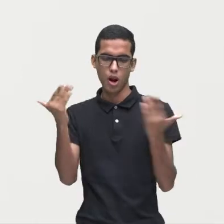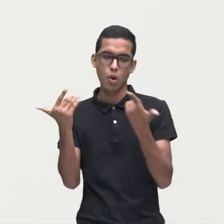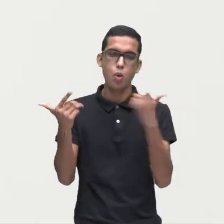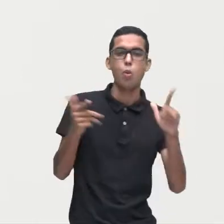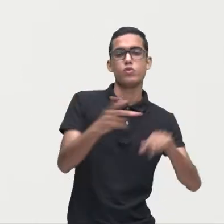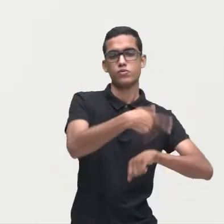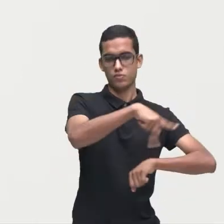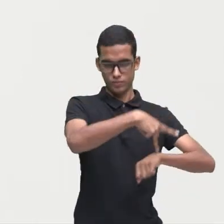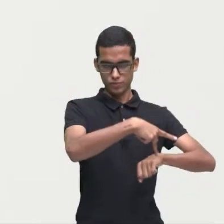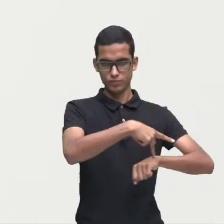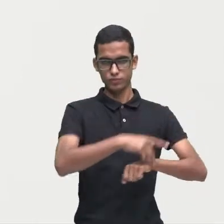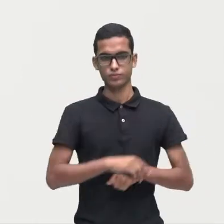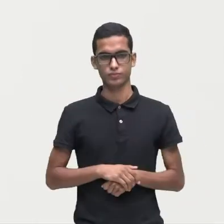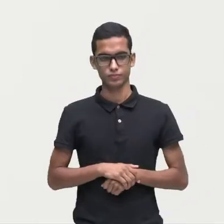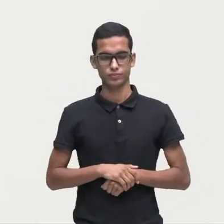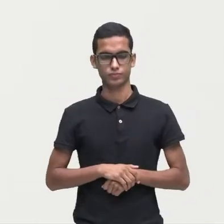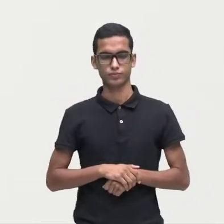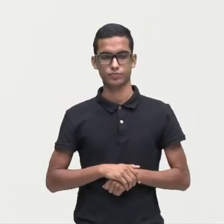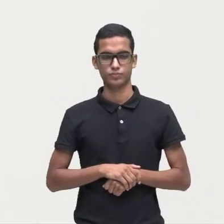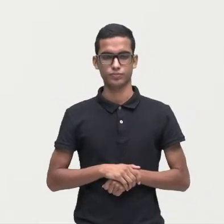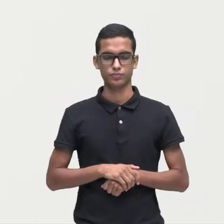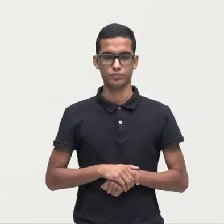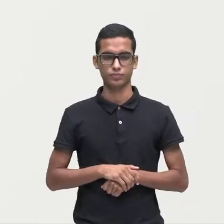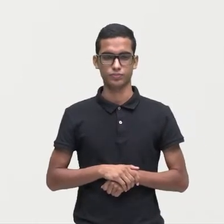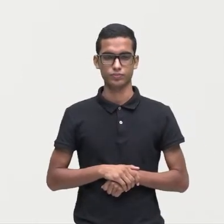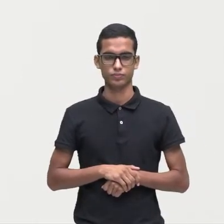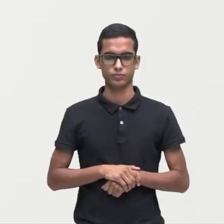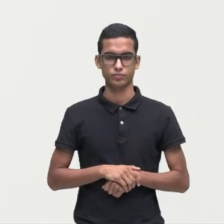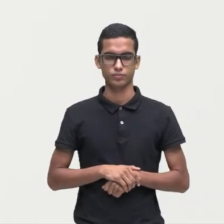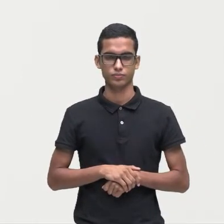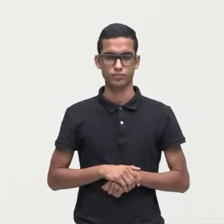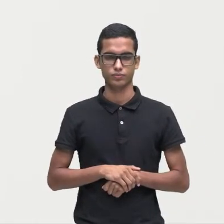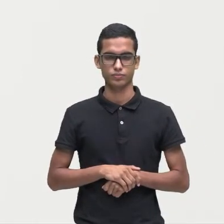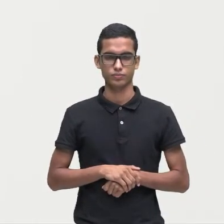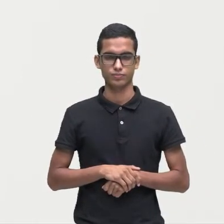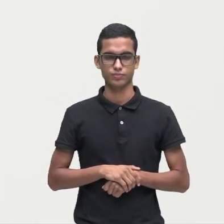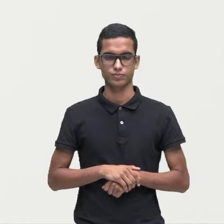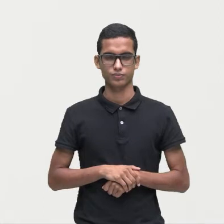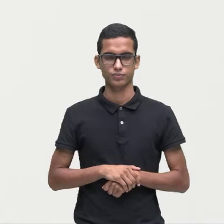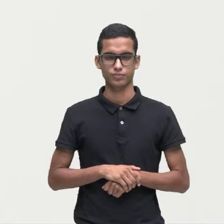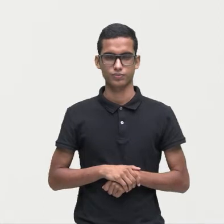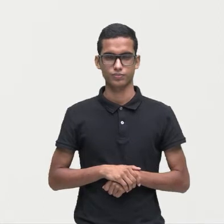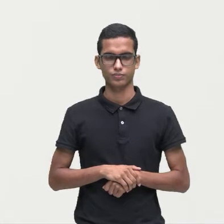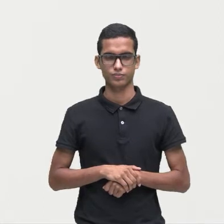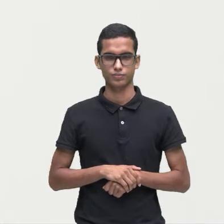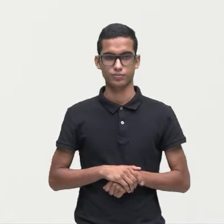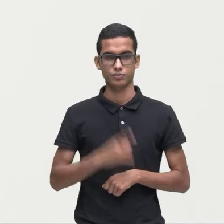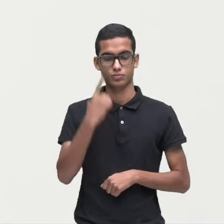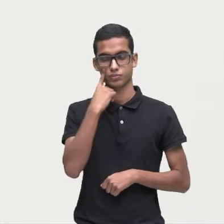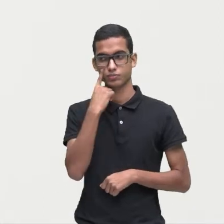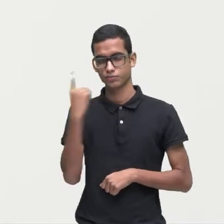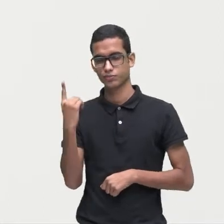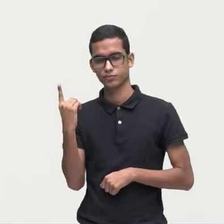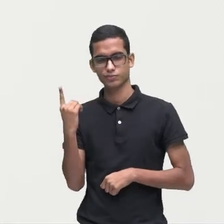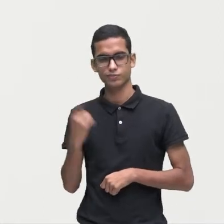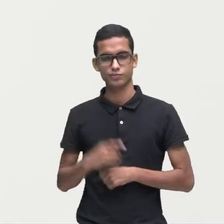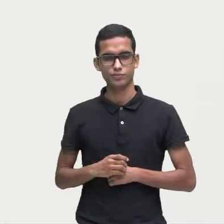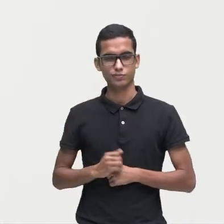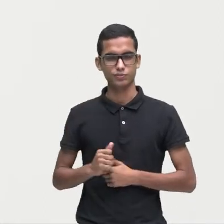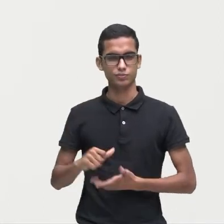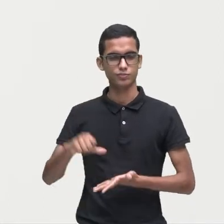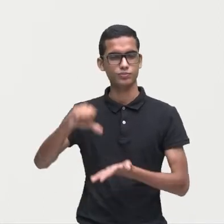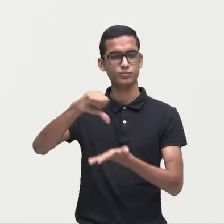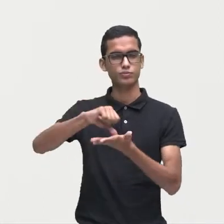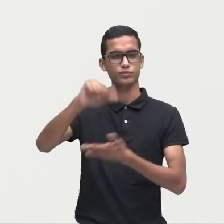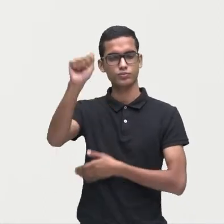no caso a Índia e a China, tá bom? Vamos lá. Olhando para o Brasil, a distribuição